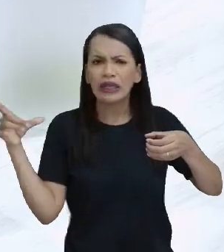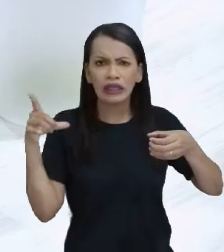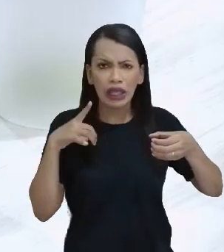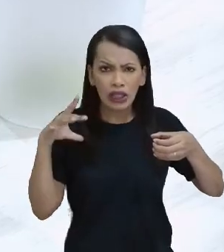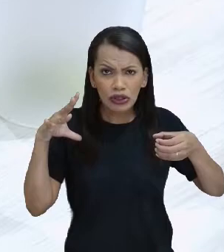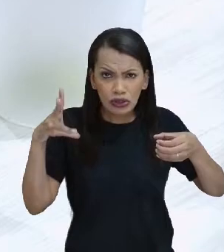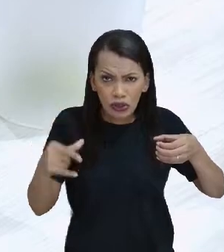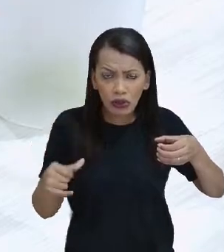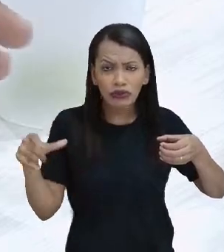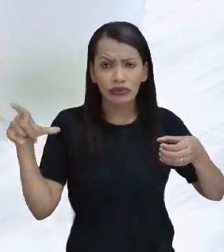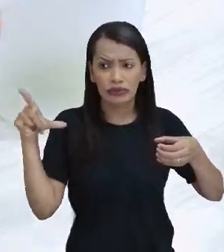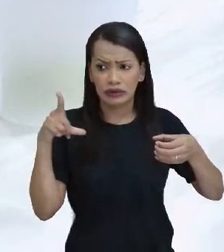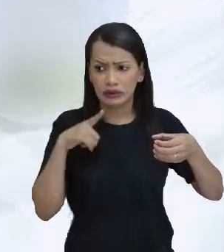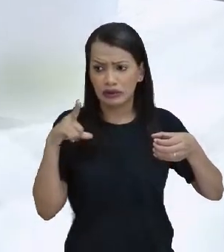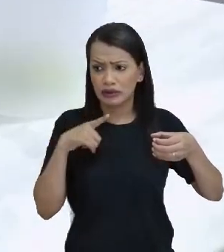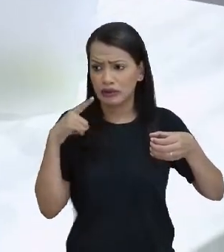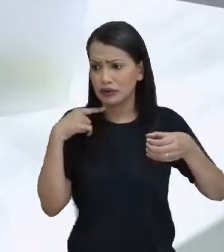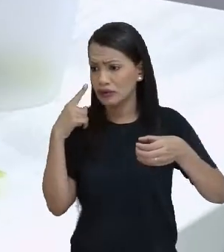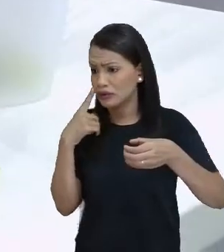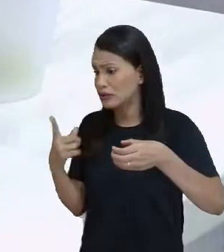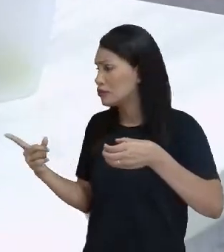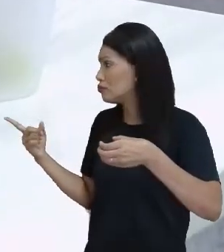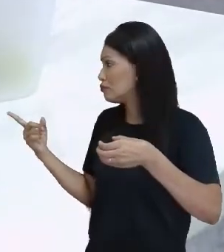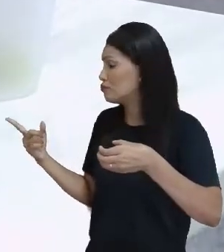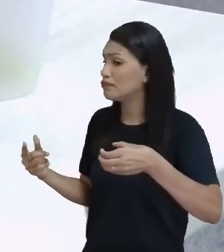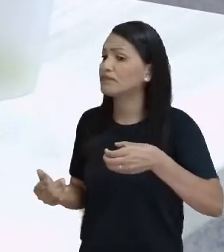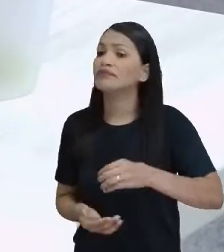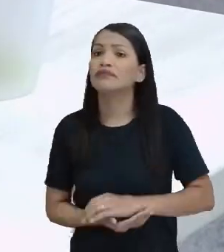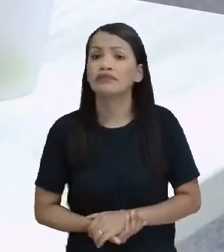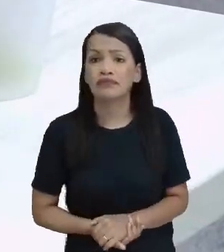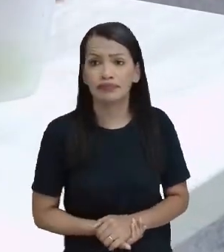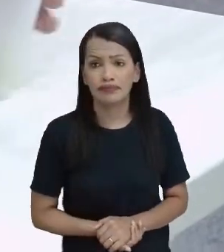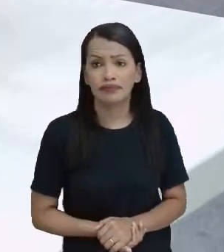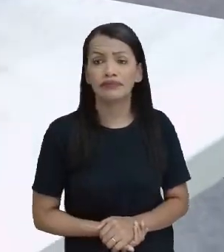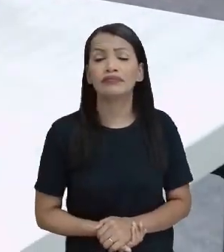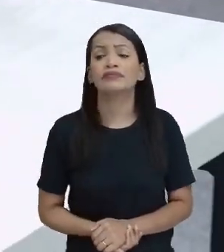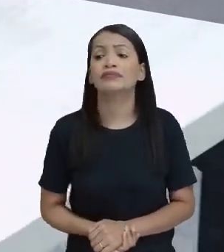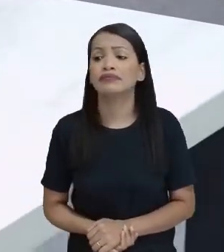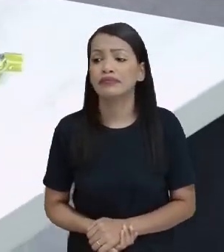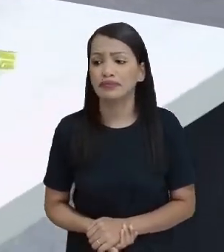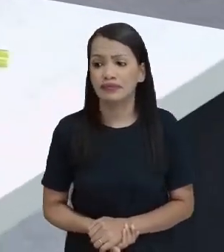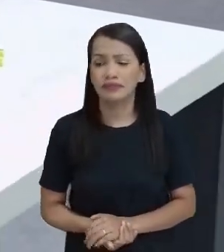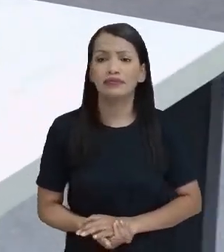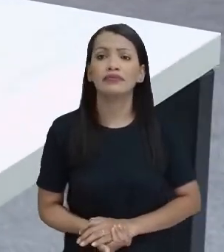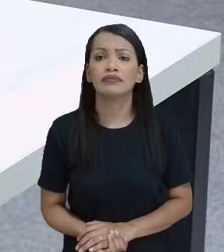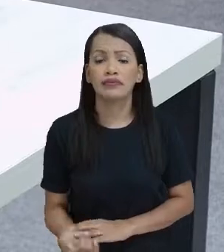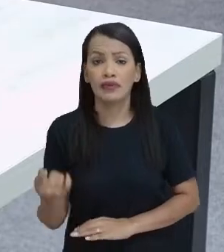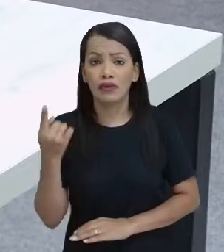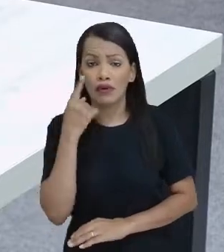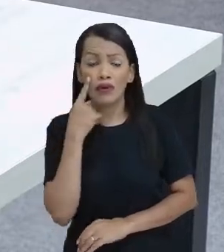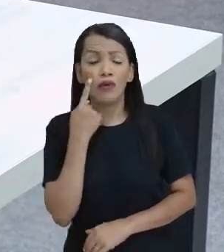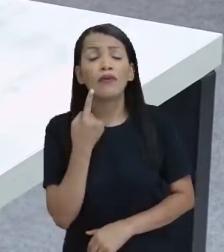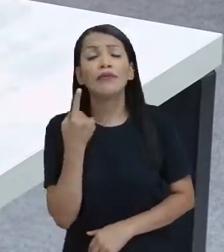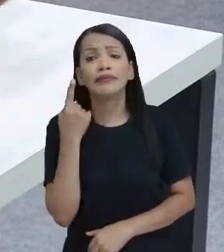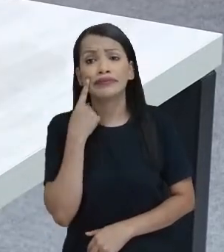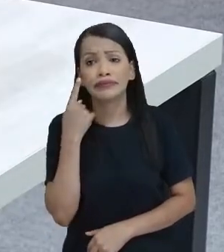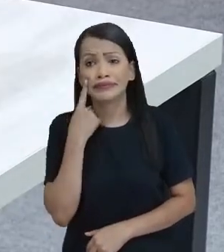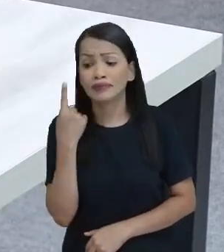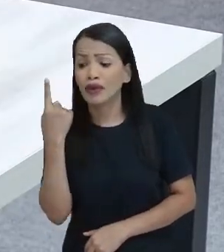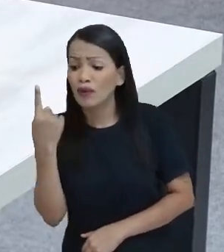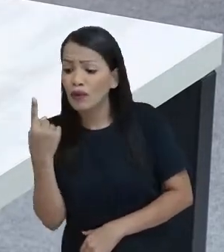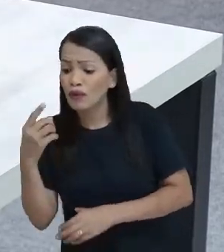balas? Observe aí, eu trouxe até aqui no concreto para vocês, ó. Tá? Um copo tem